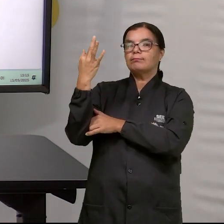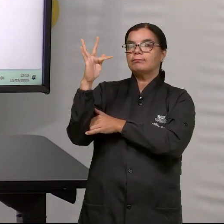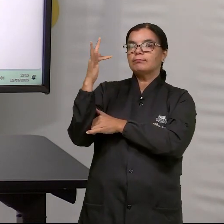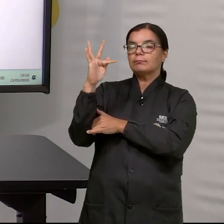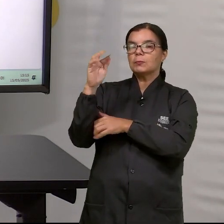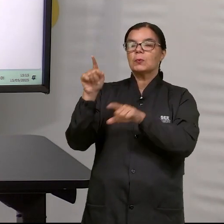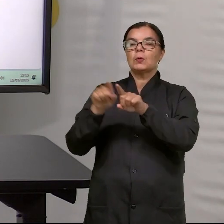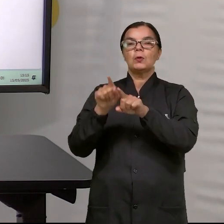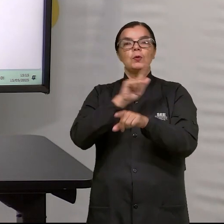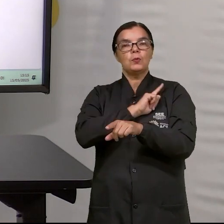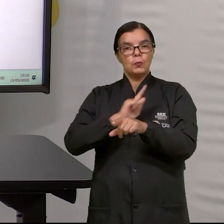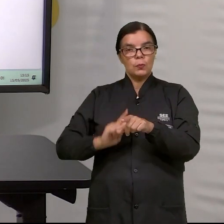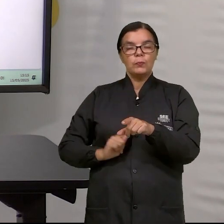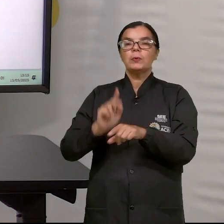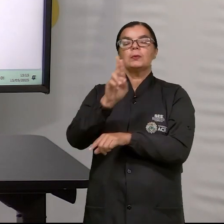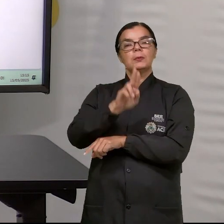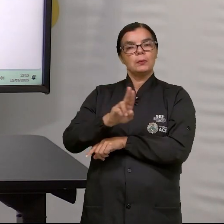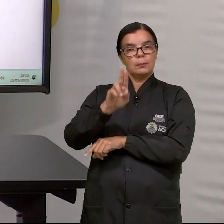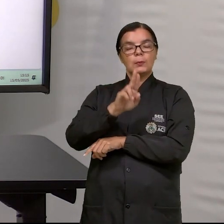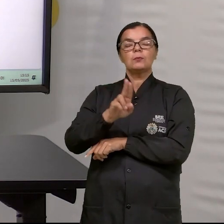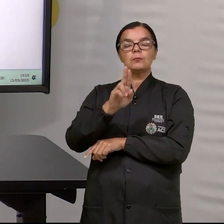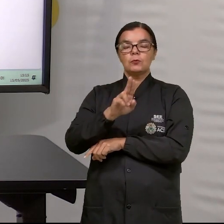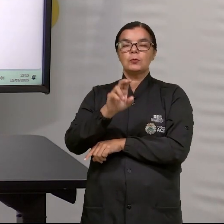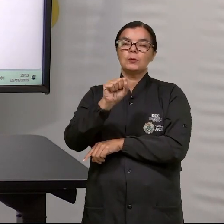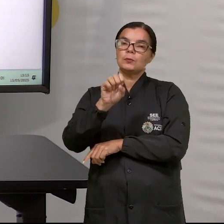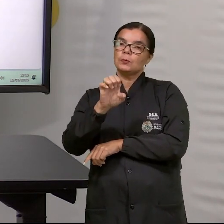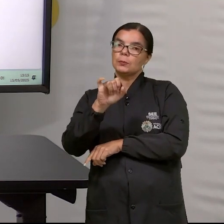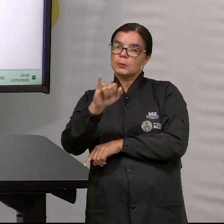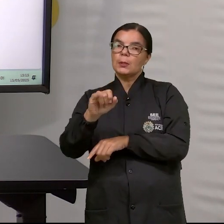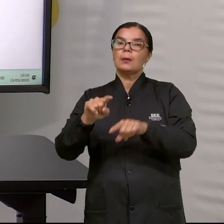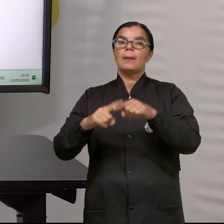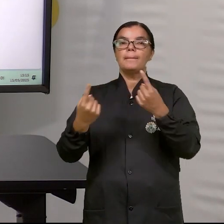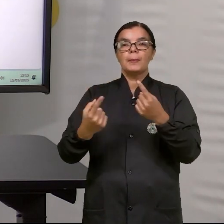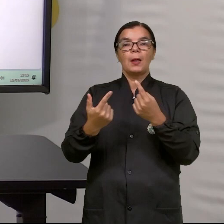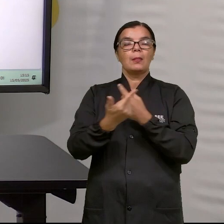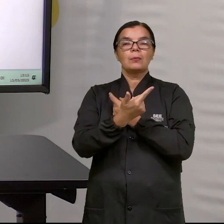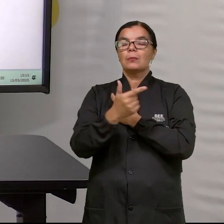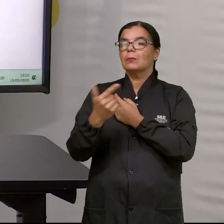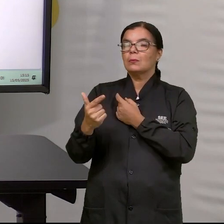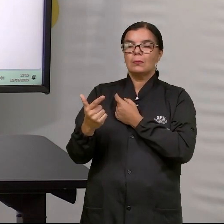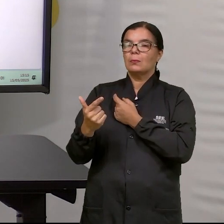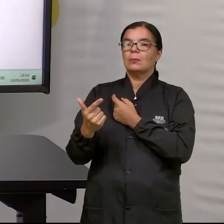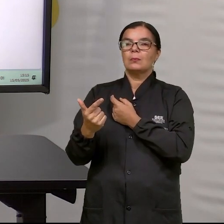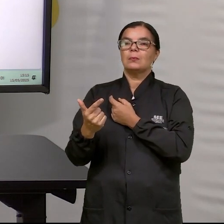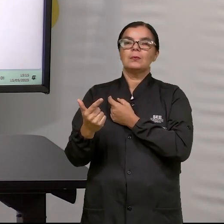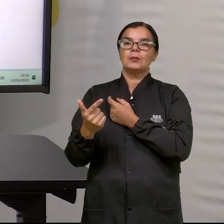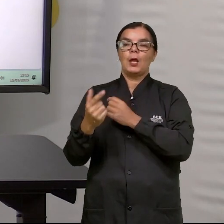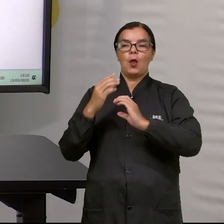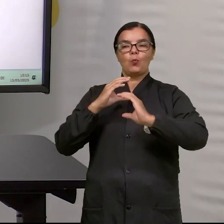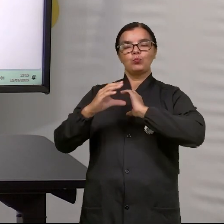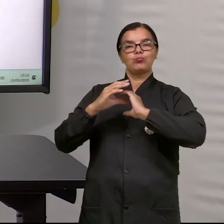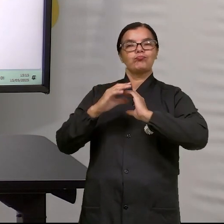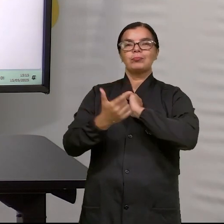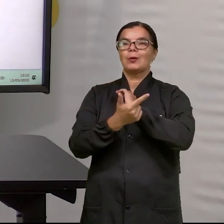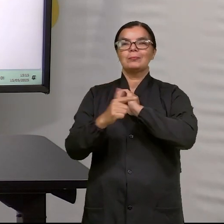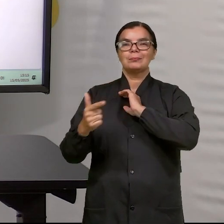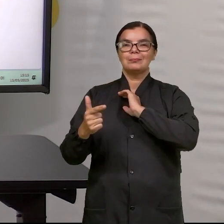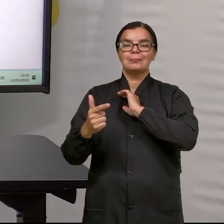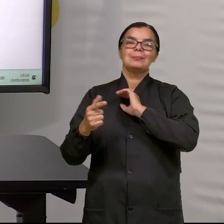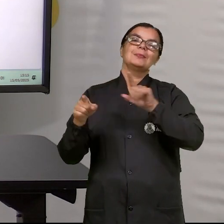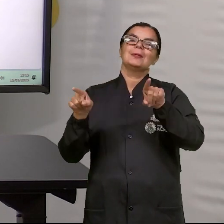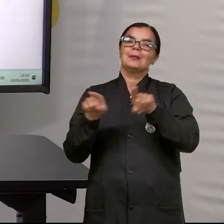governo federal também utiliza o SEI também, a mesma coisa que do SEI aqui do estado do Acre, só que eles não têm, eles não se comunicam, né? Então esse